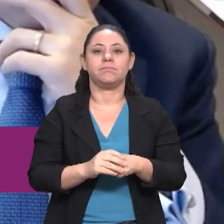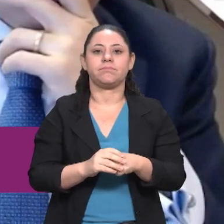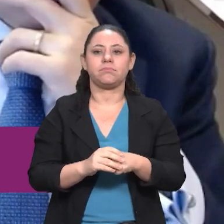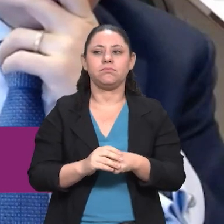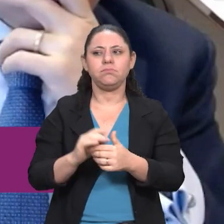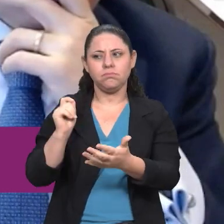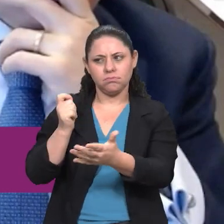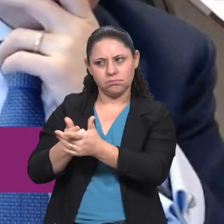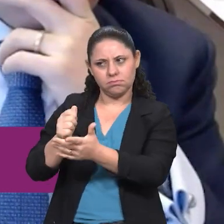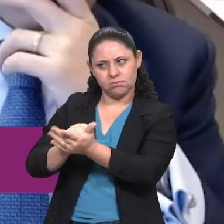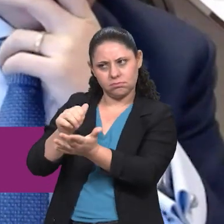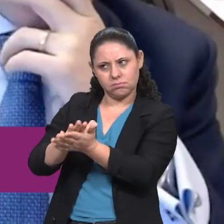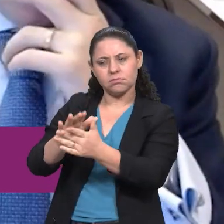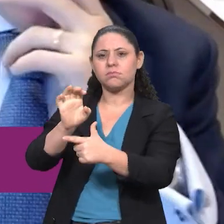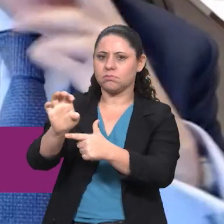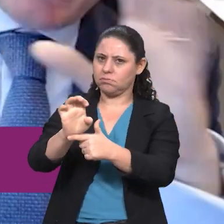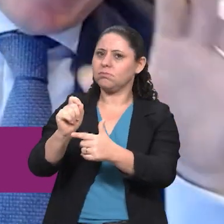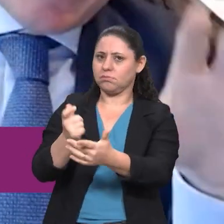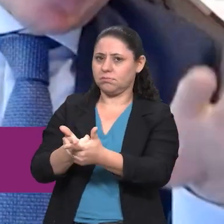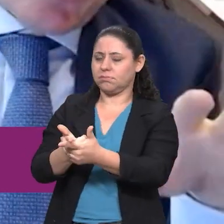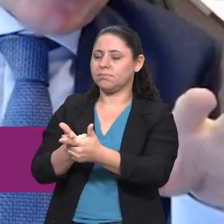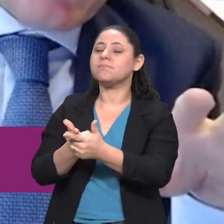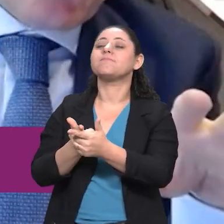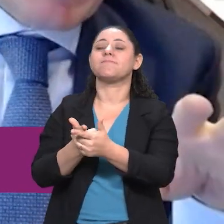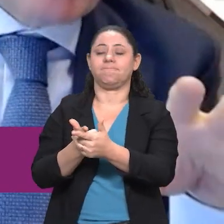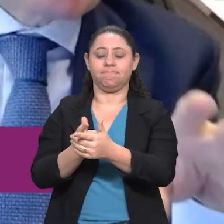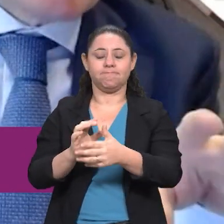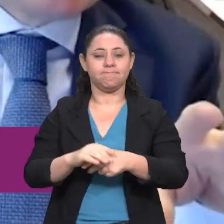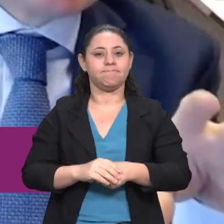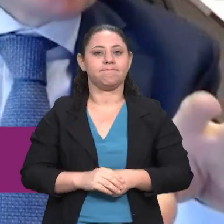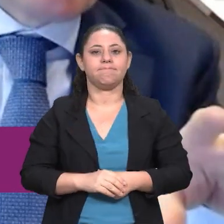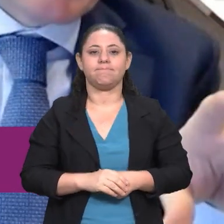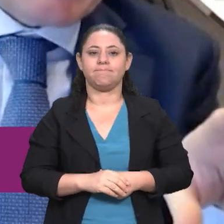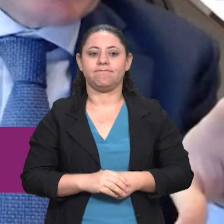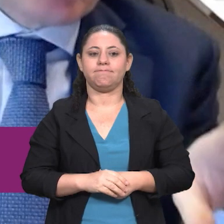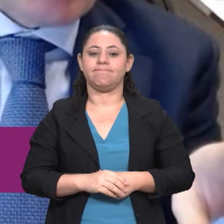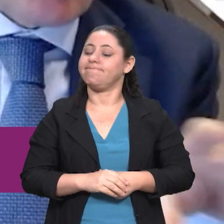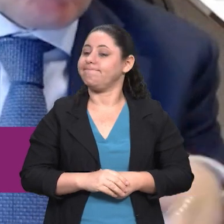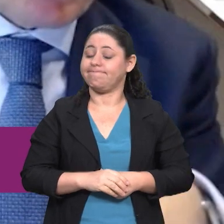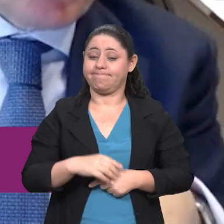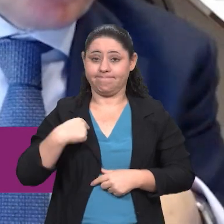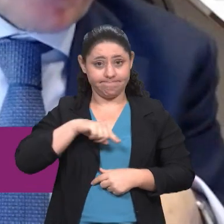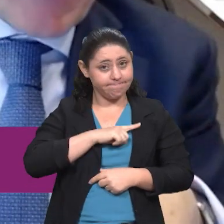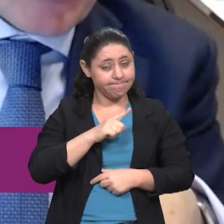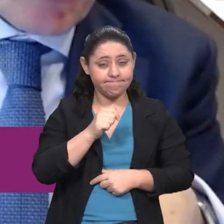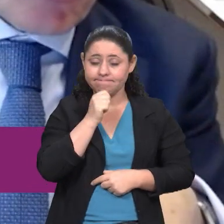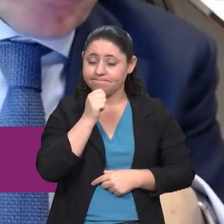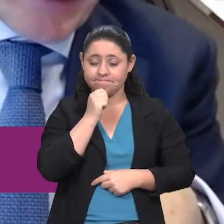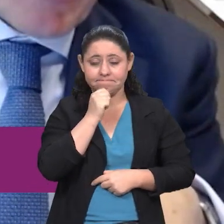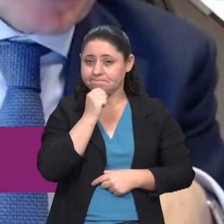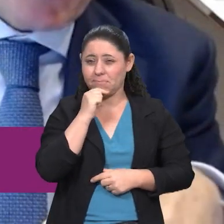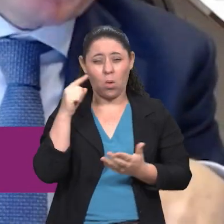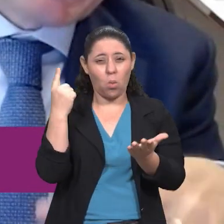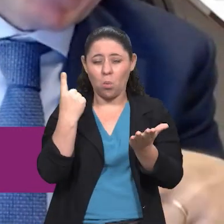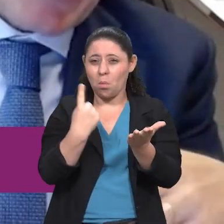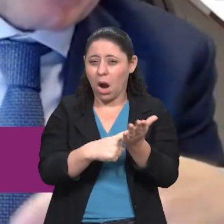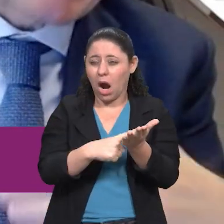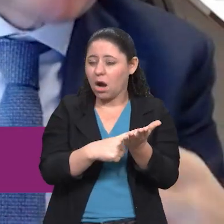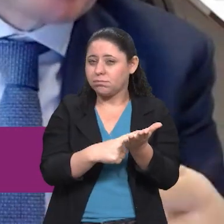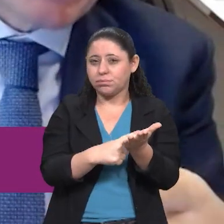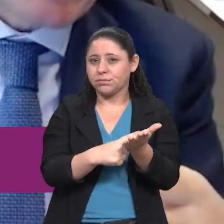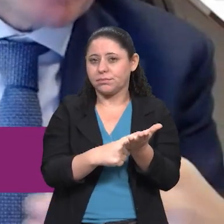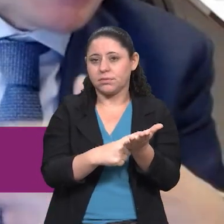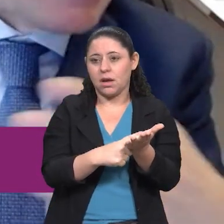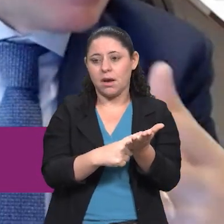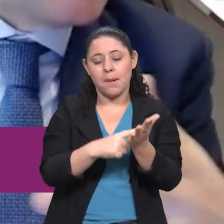indenização é por parte do Estado? Nós não temos ainda a publicação do acórdão por parte do Supremo, então nós precisamos